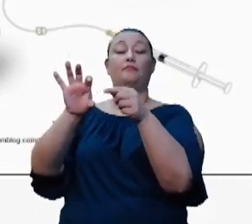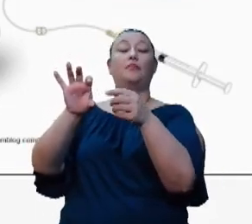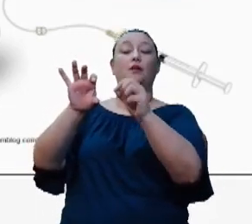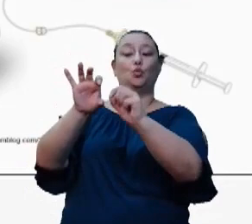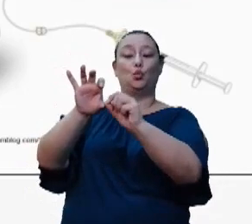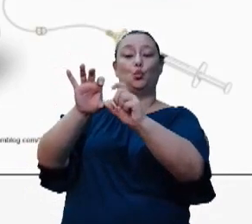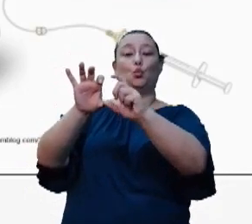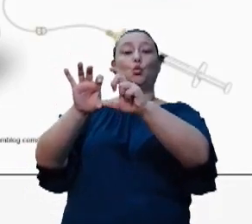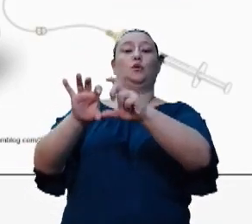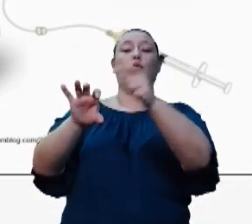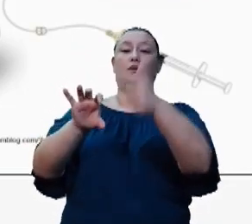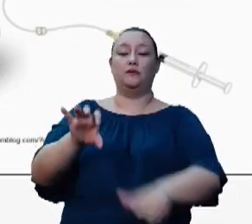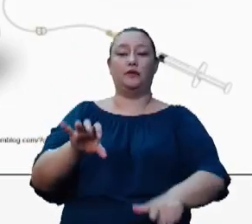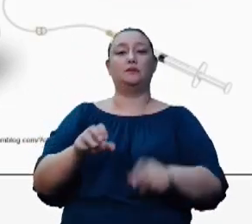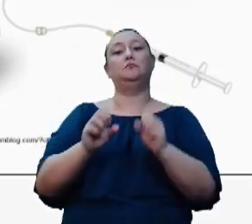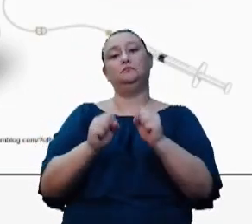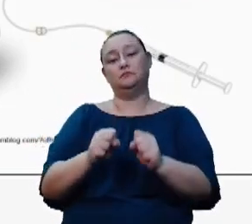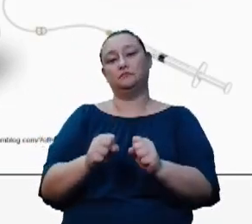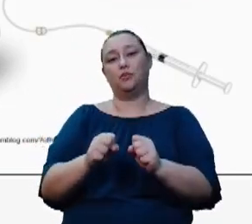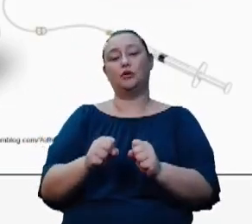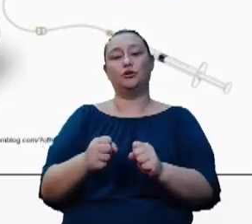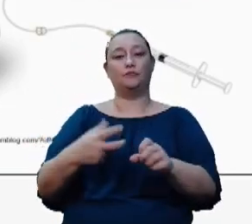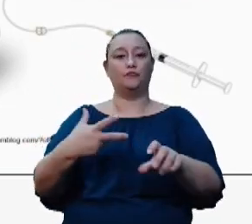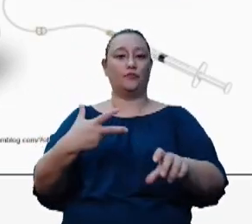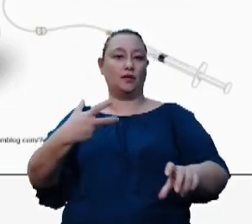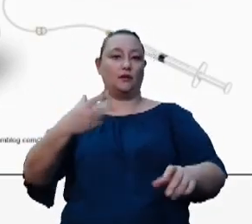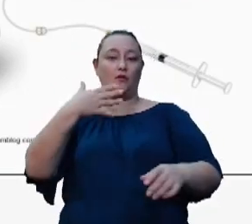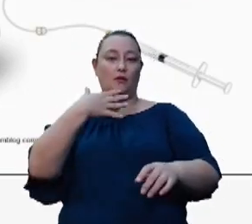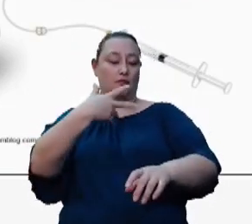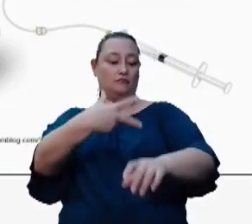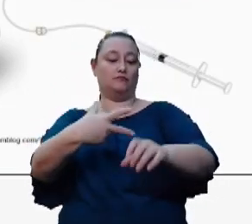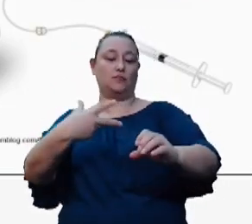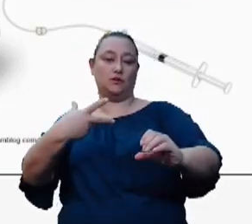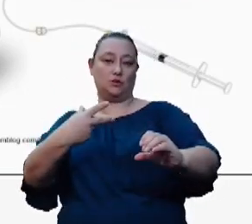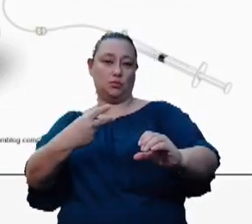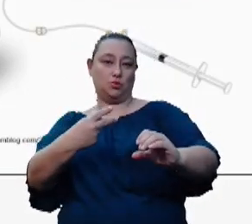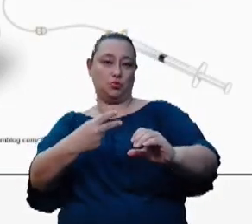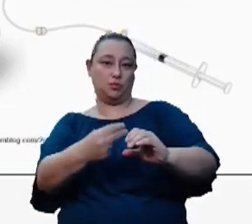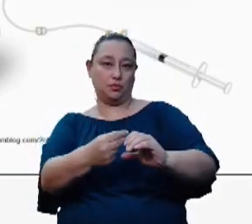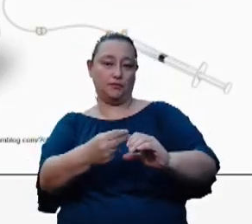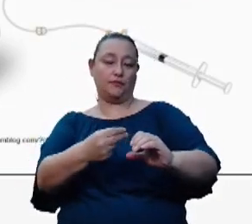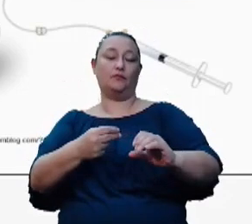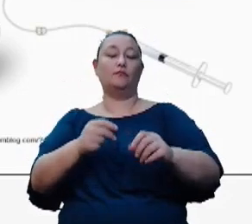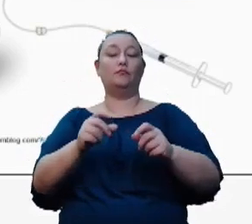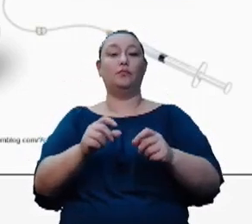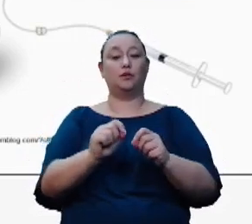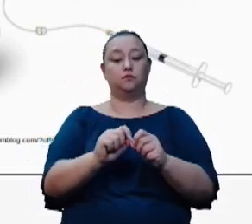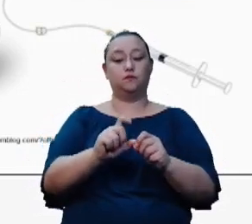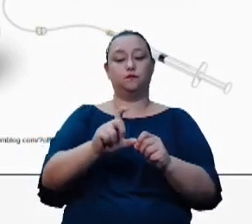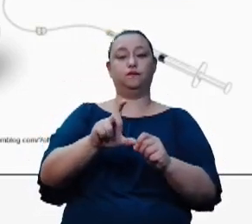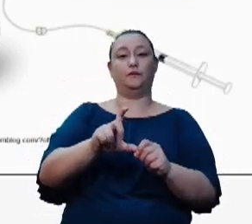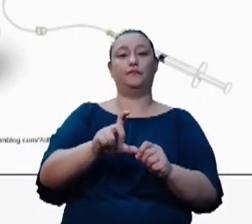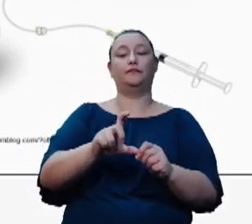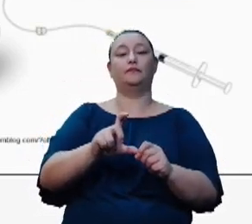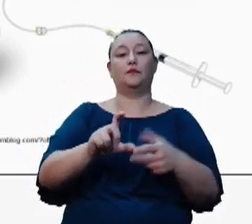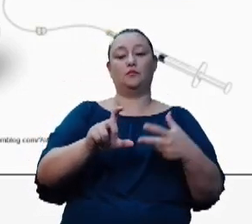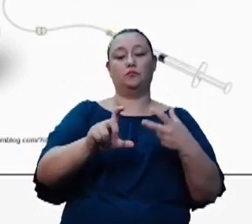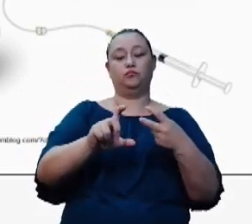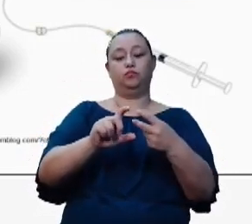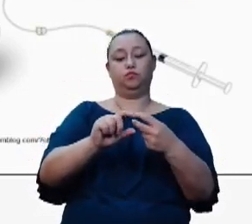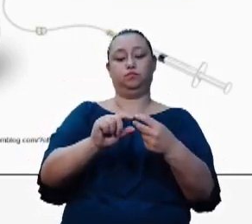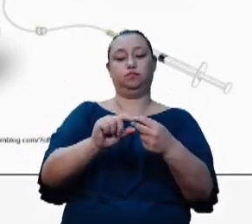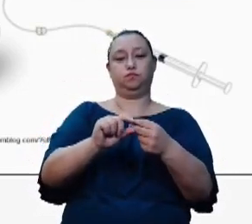E você pode aceder com uma seringa para abastecer a bomba. E aí, o que vai ser realizado, esse procedimento